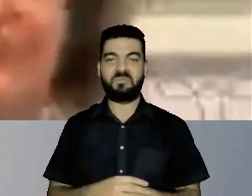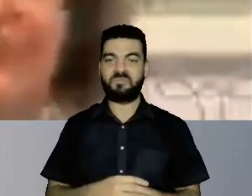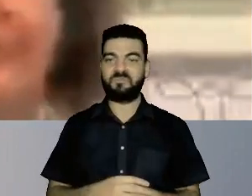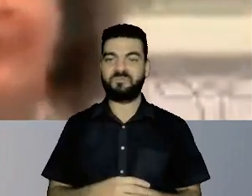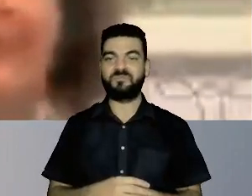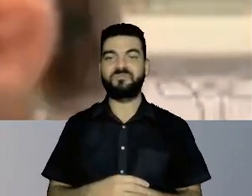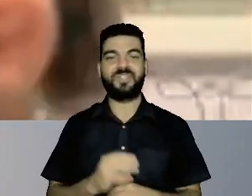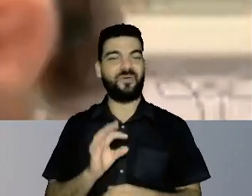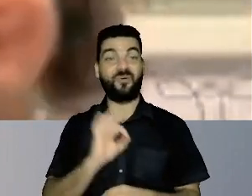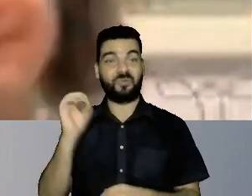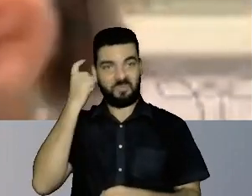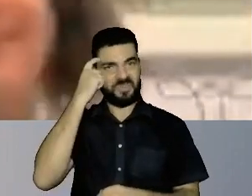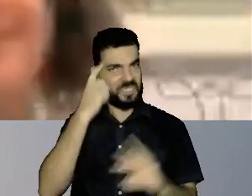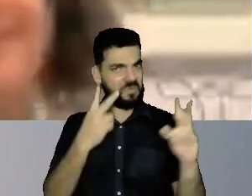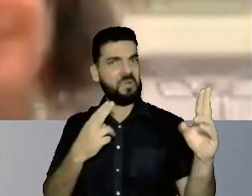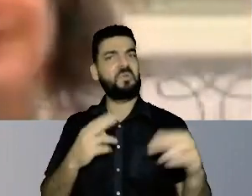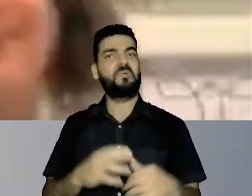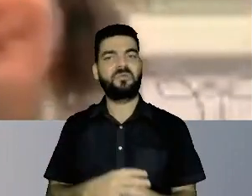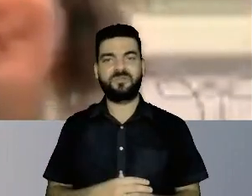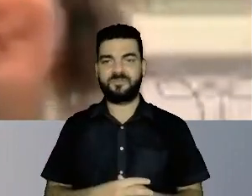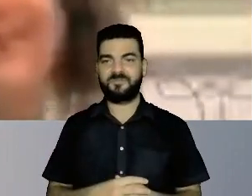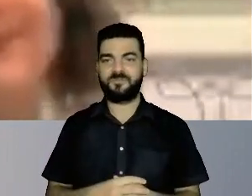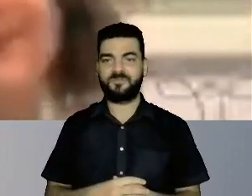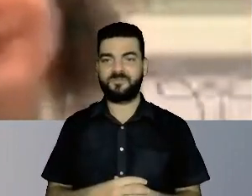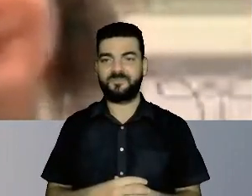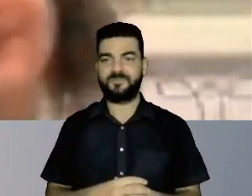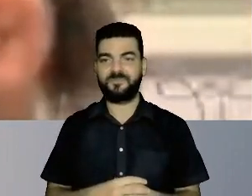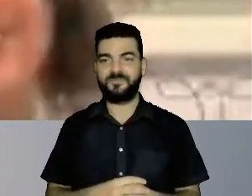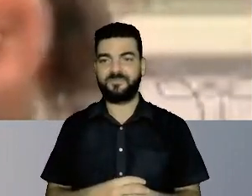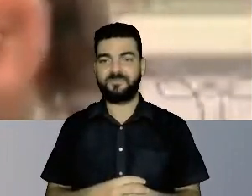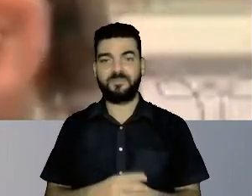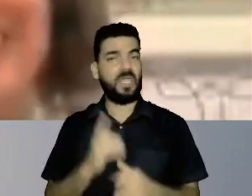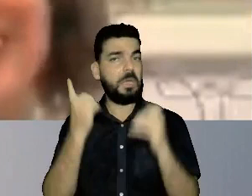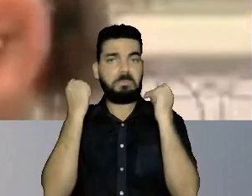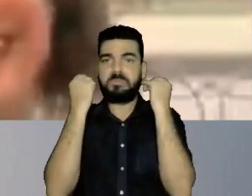Enfim, eu acho que valeu a pena a briga no grupo de escoteiros, sim.